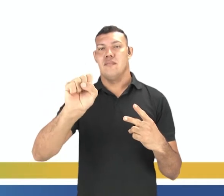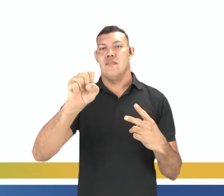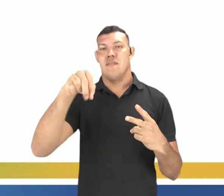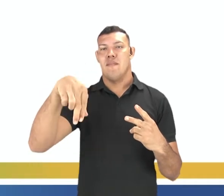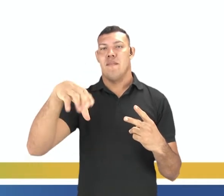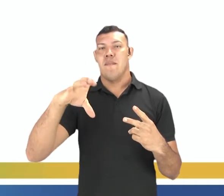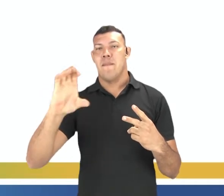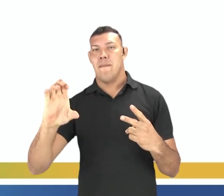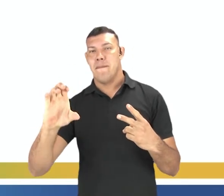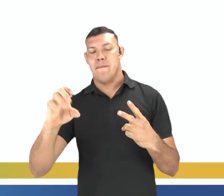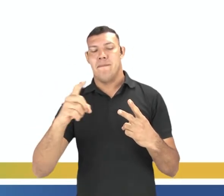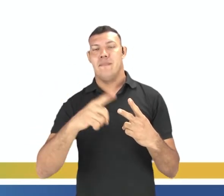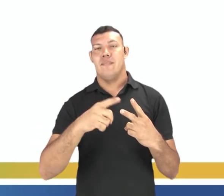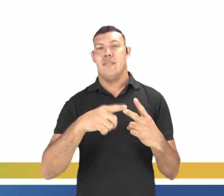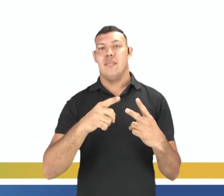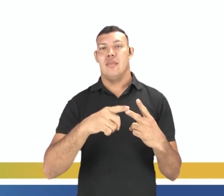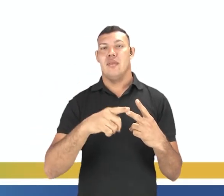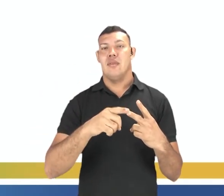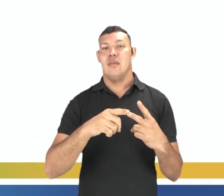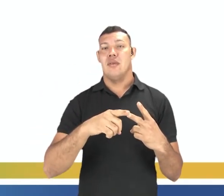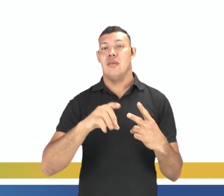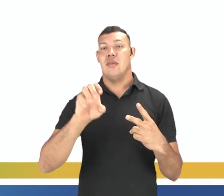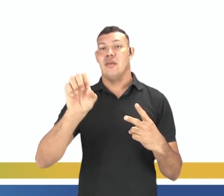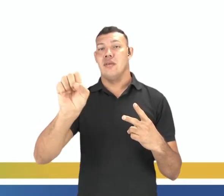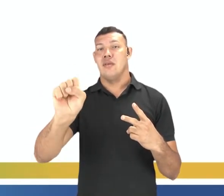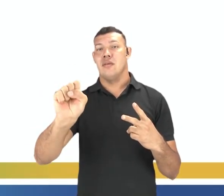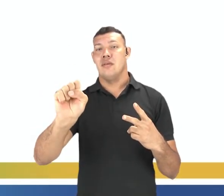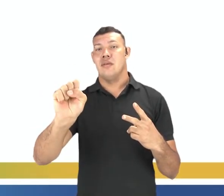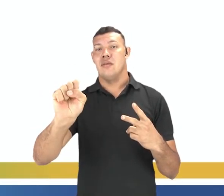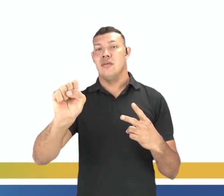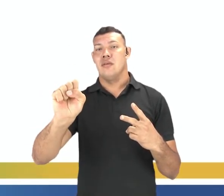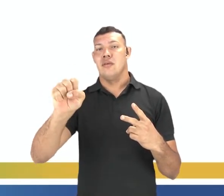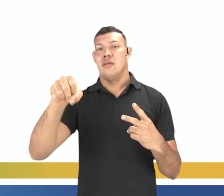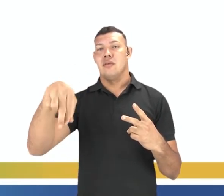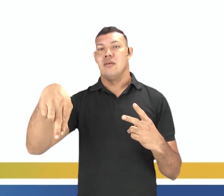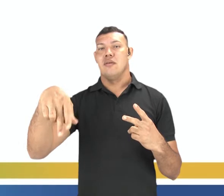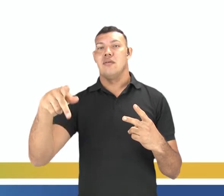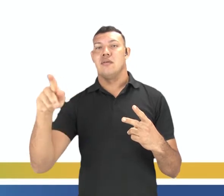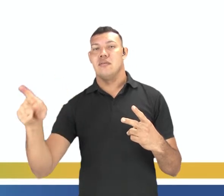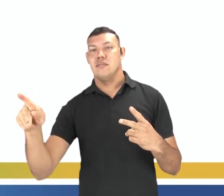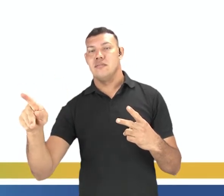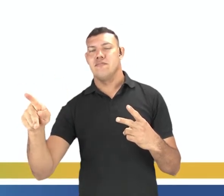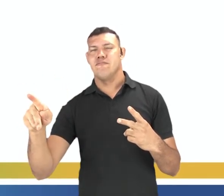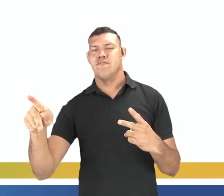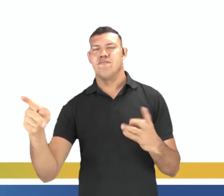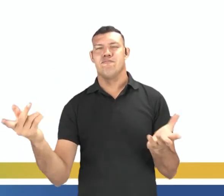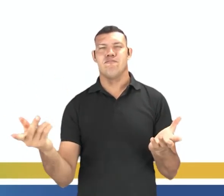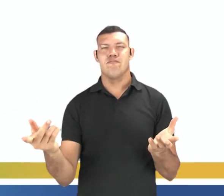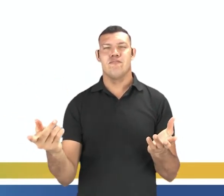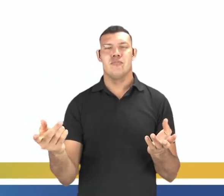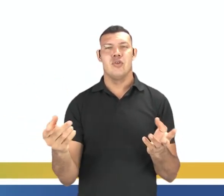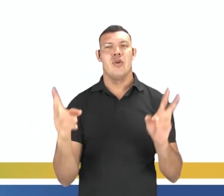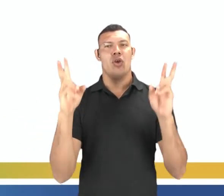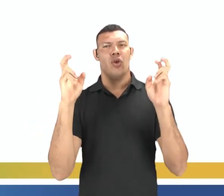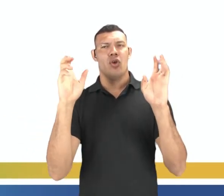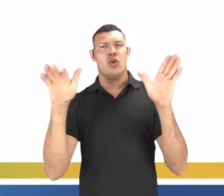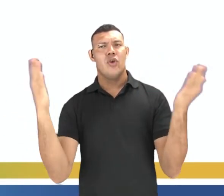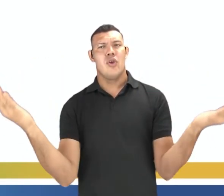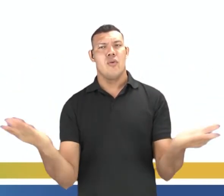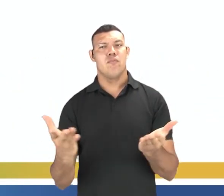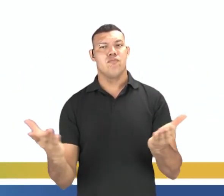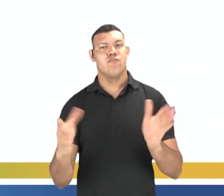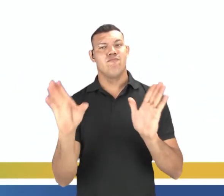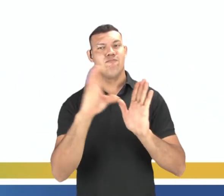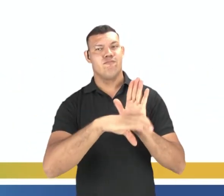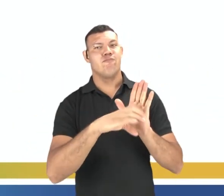sistema nervoso periférico, CNP. Com base no conhecimento sobre o tema que estudamos